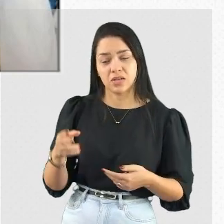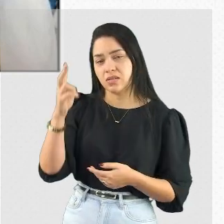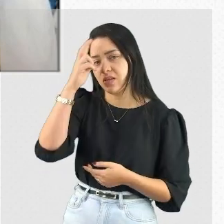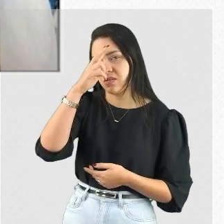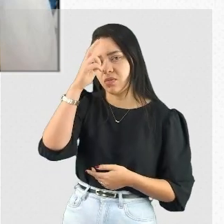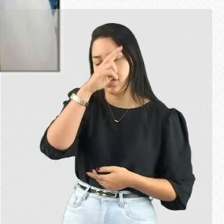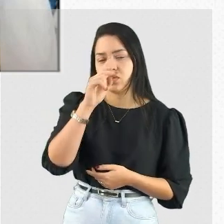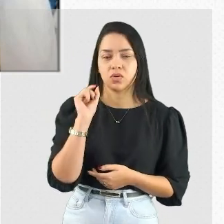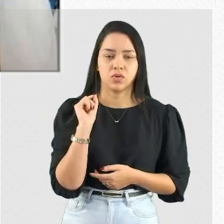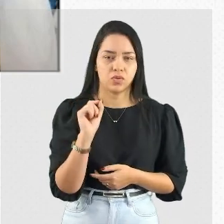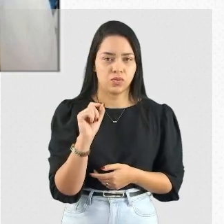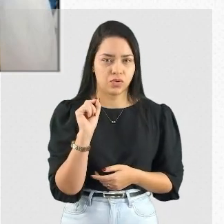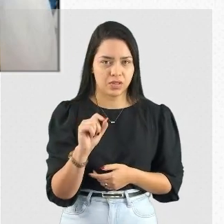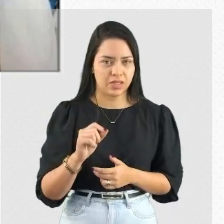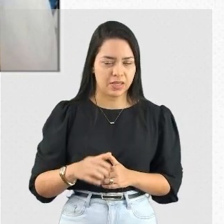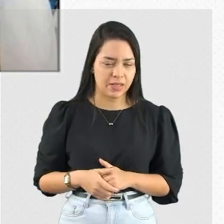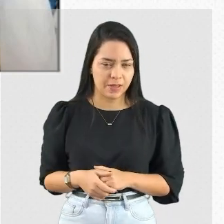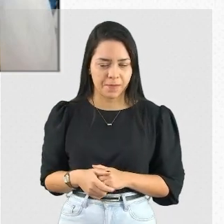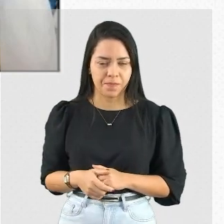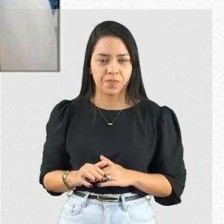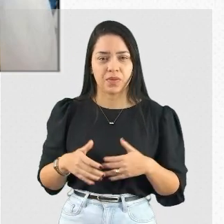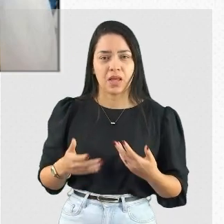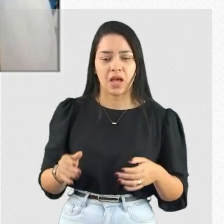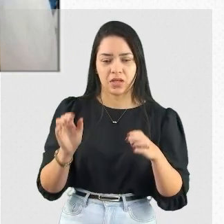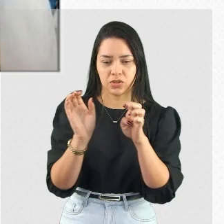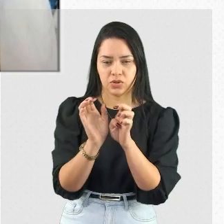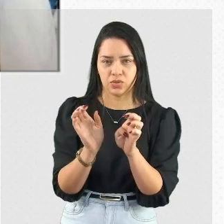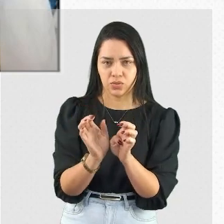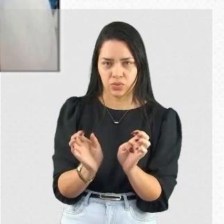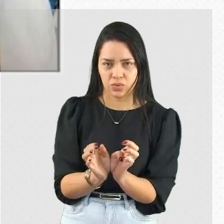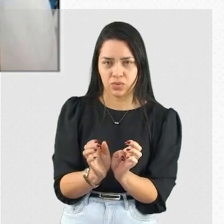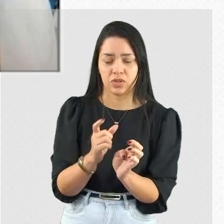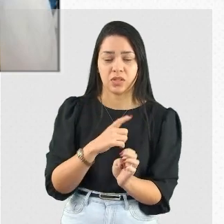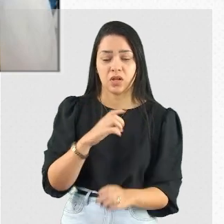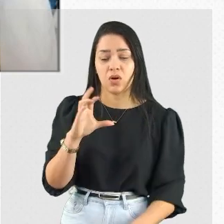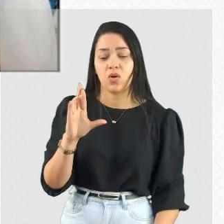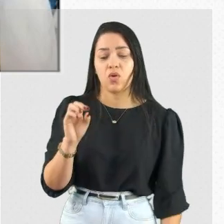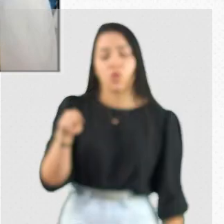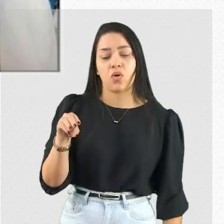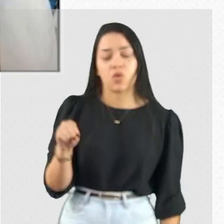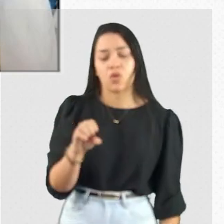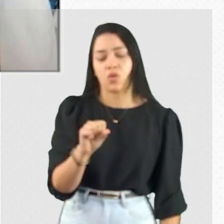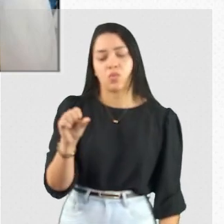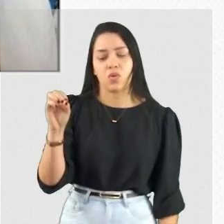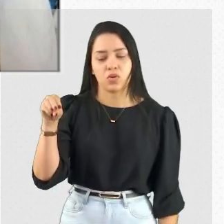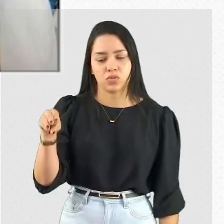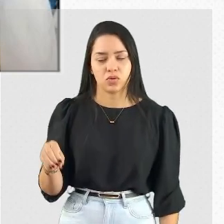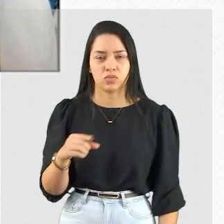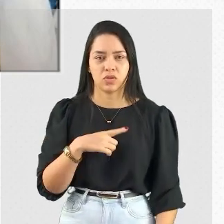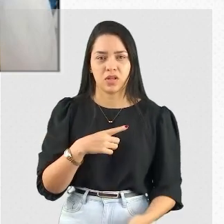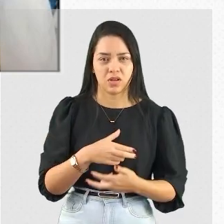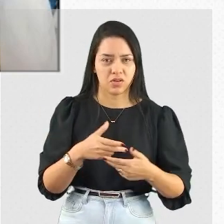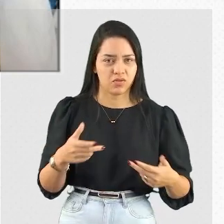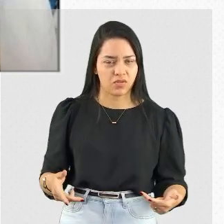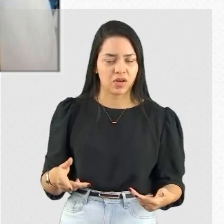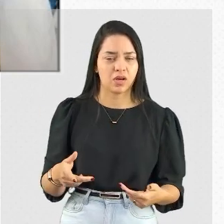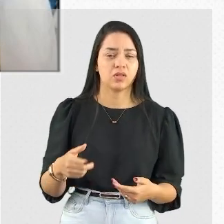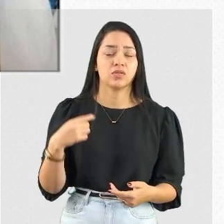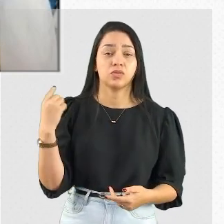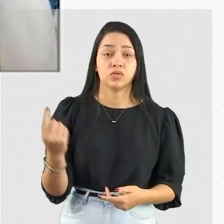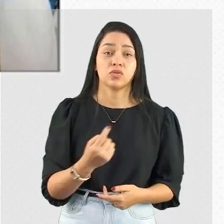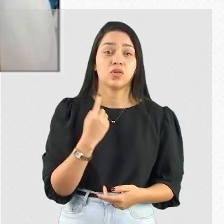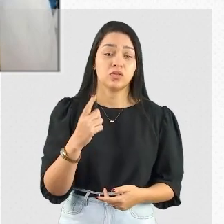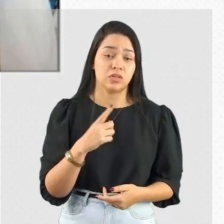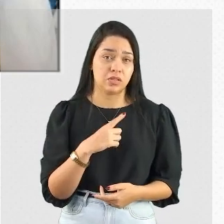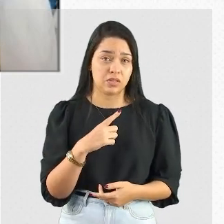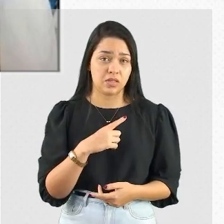pessoal, que os genes é a estrutura que forma o cromossomo, né? Eu tenho vários genes que formam ali o nosso cromossomo,